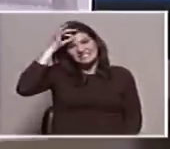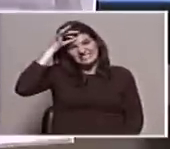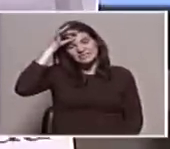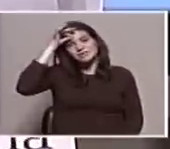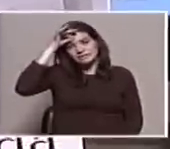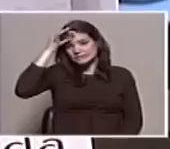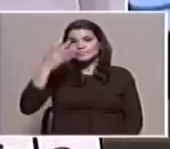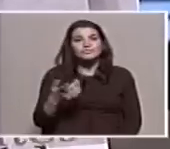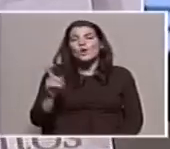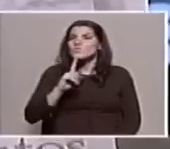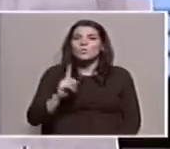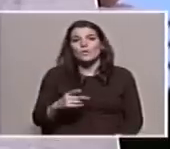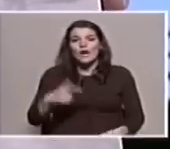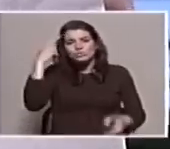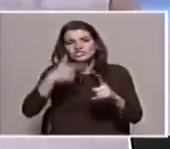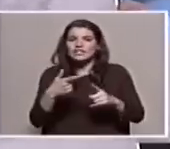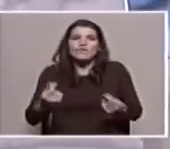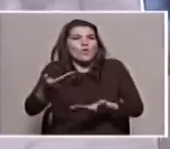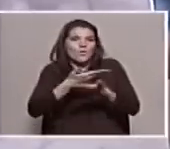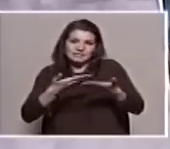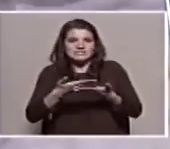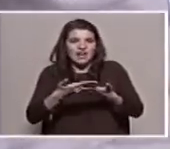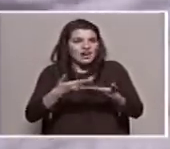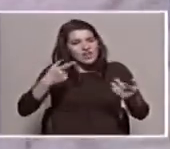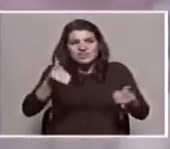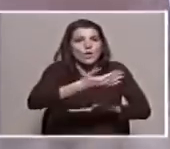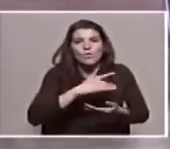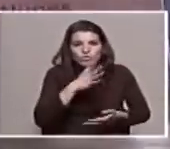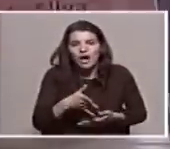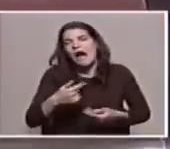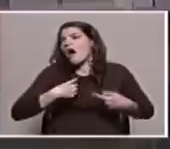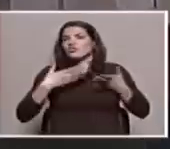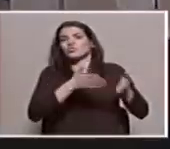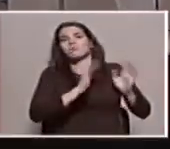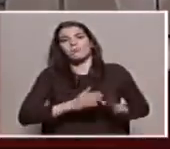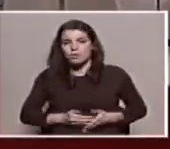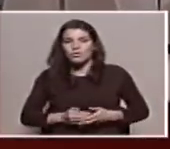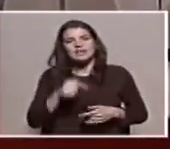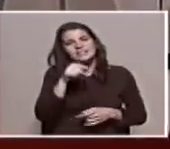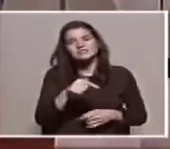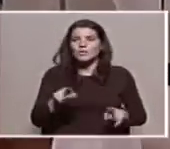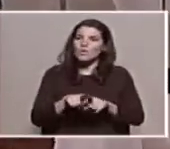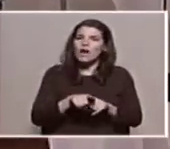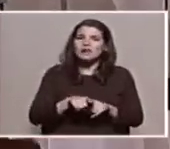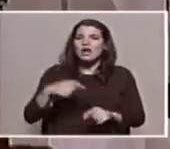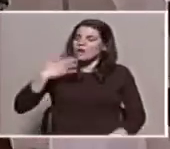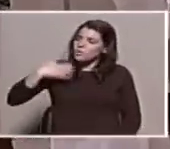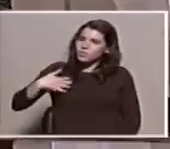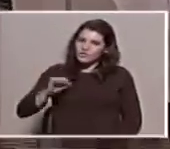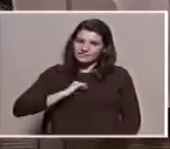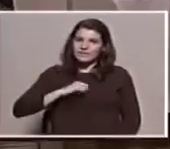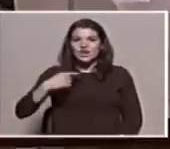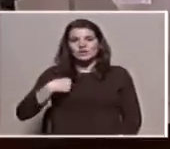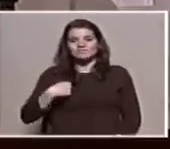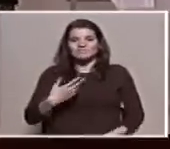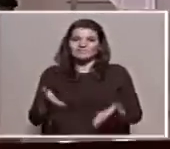pois não é comercial então eles não querem ajudar isto aqui foi uma uma causa foi uma um bocado a minha honra querer homenagear aqui o meu